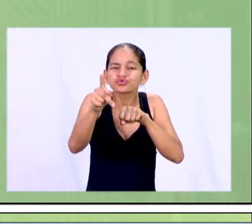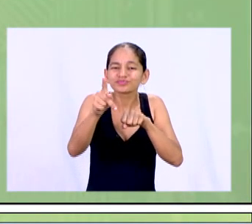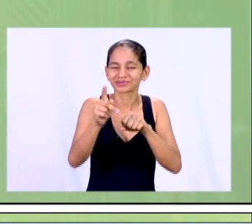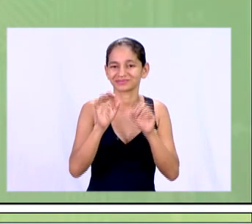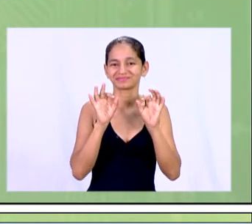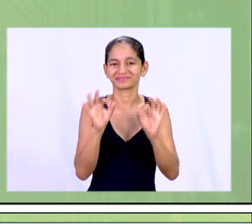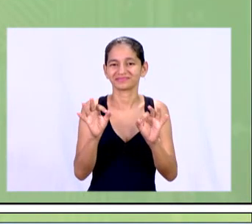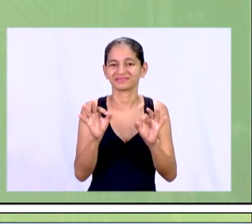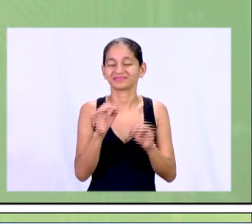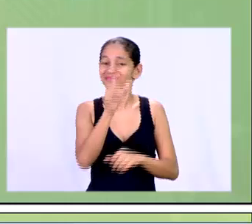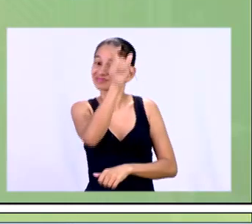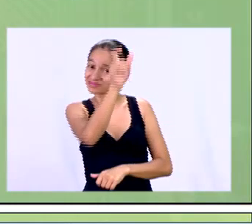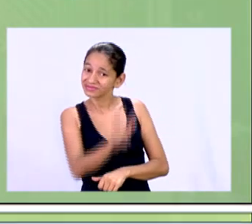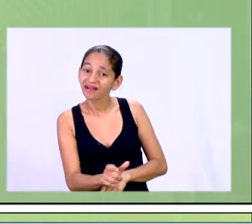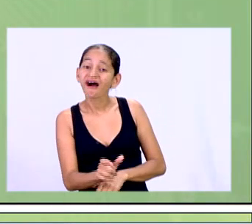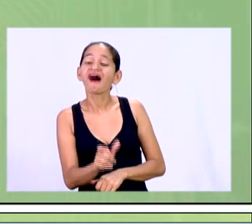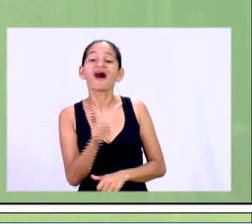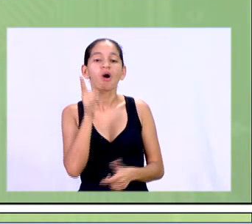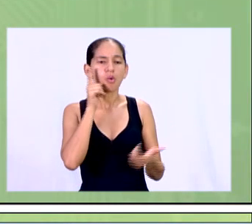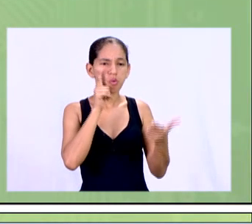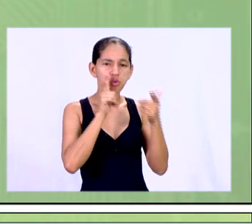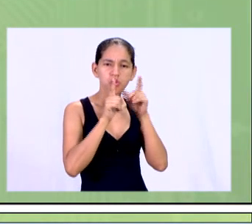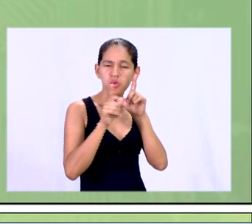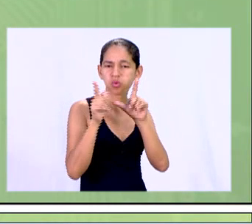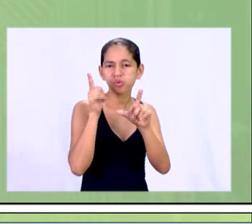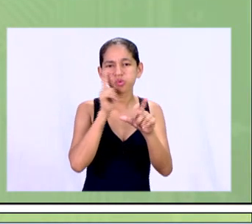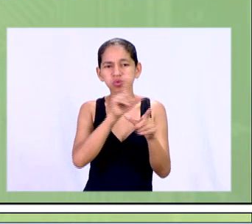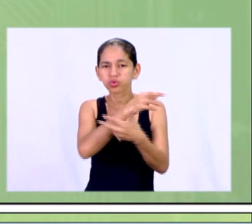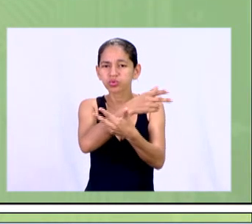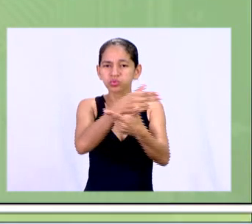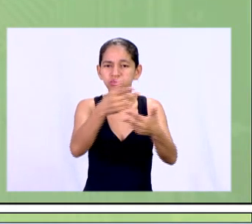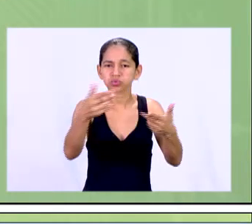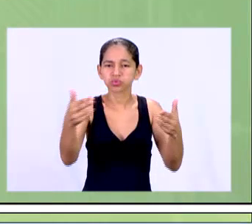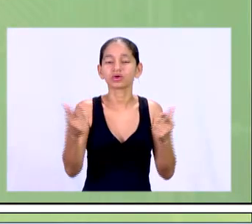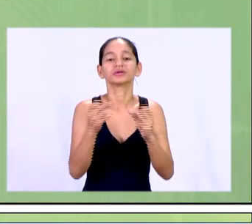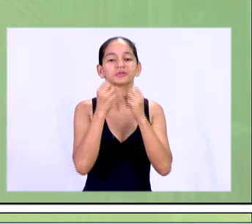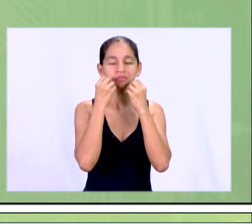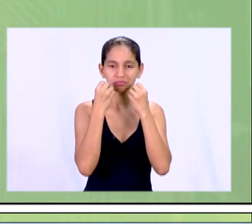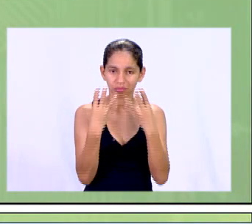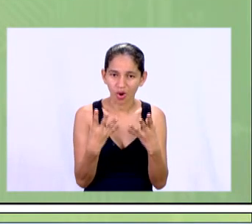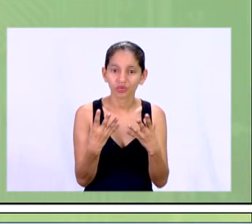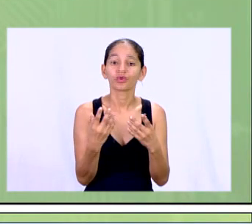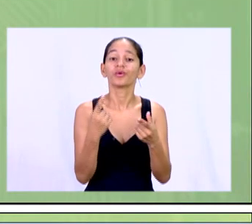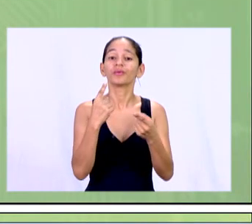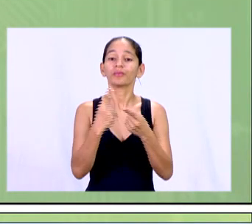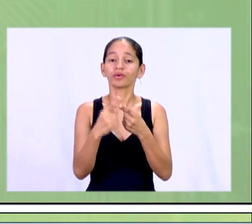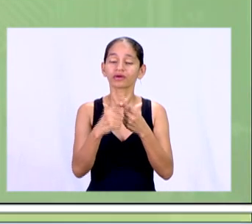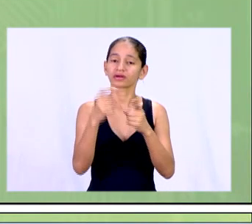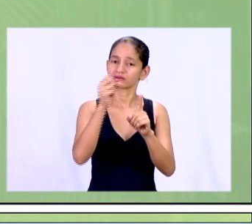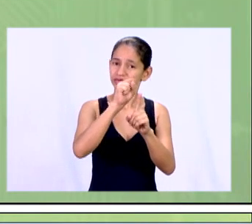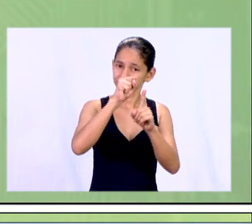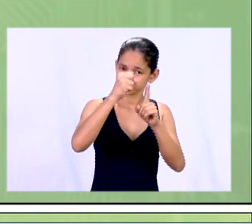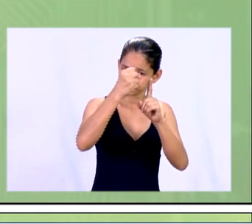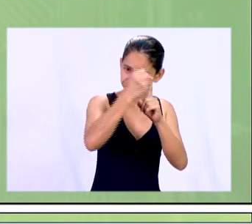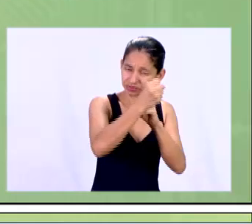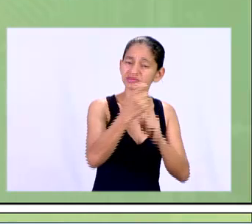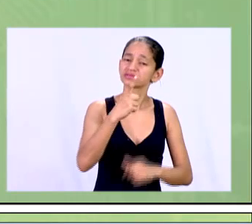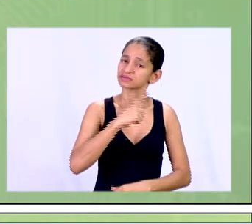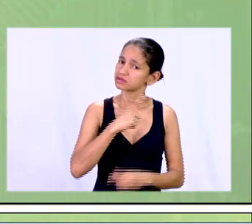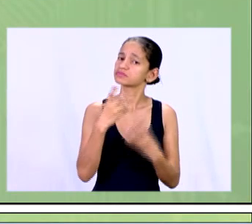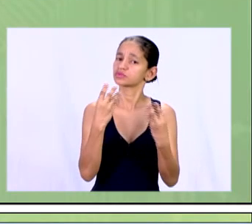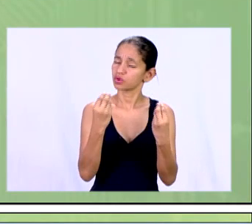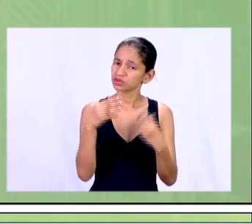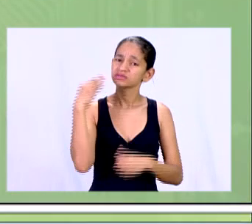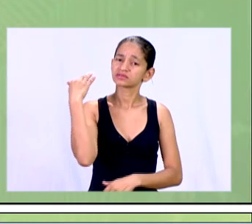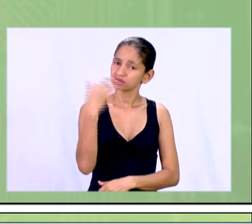um espaço no mundo, né? Então, na nossa sociedade, nós temos muita dor. Por quê? Porque